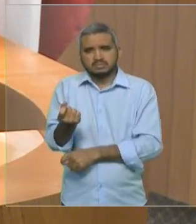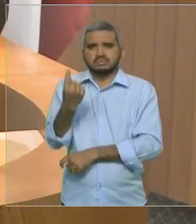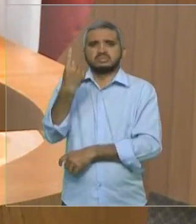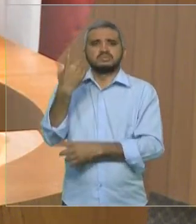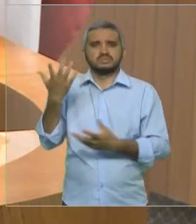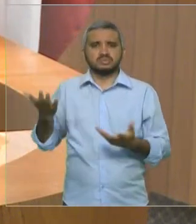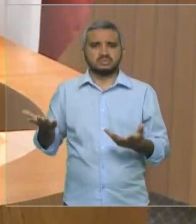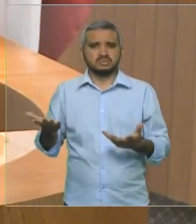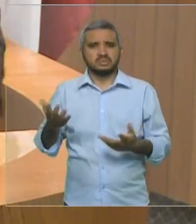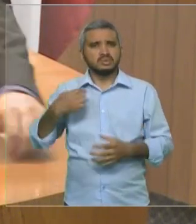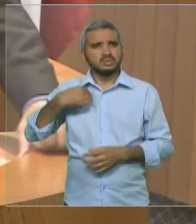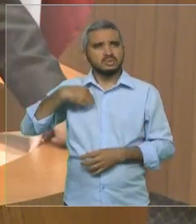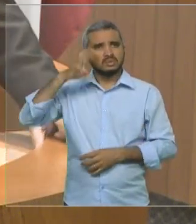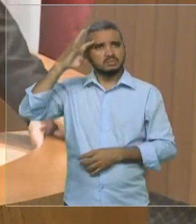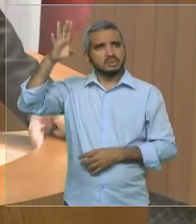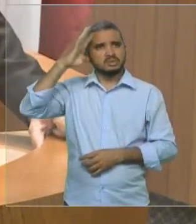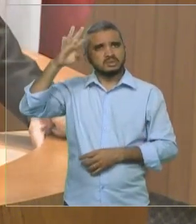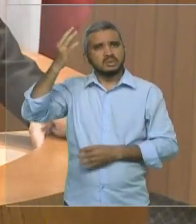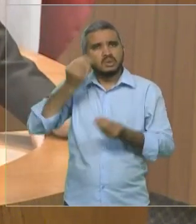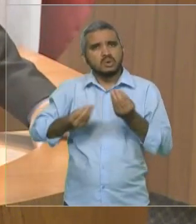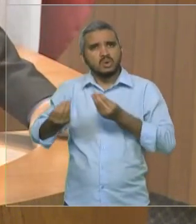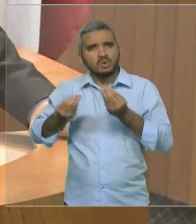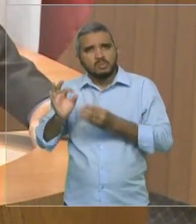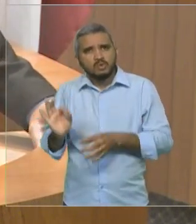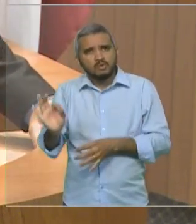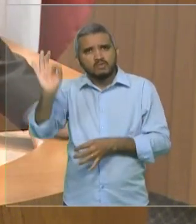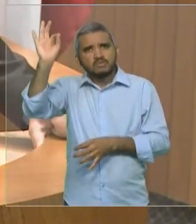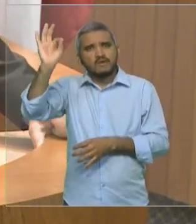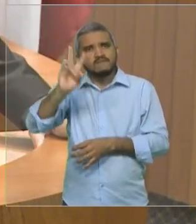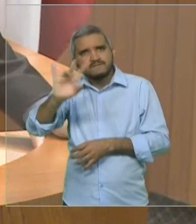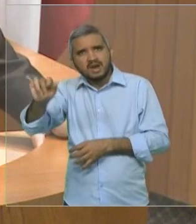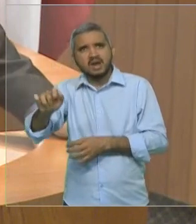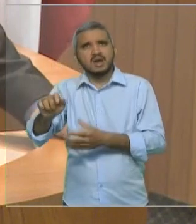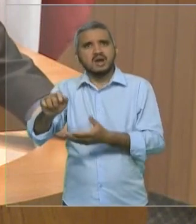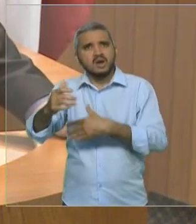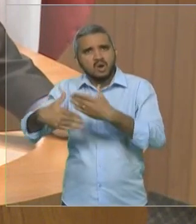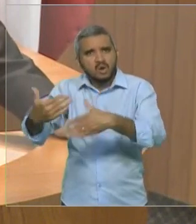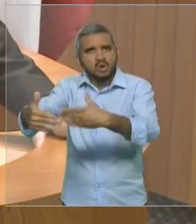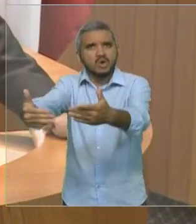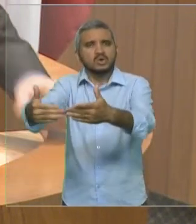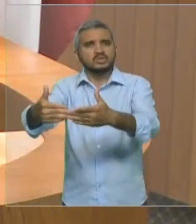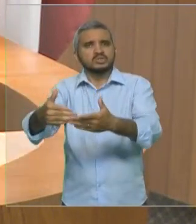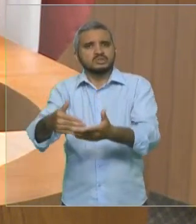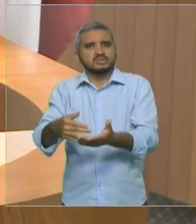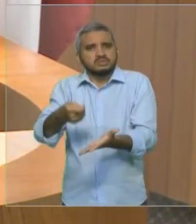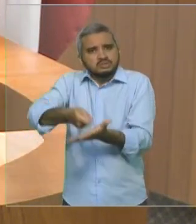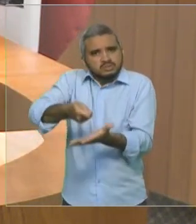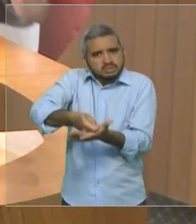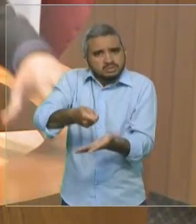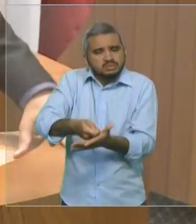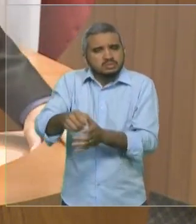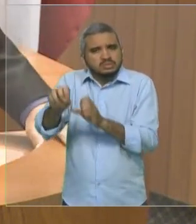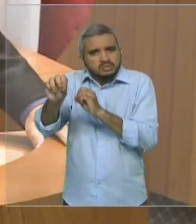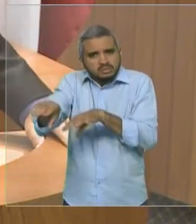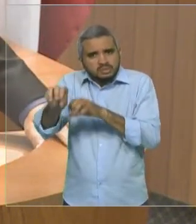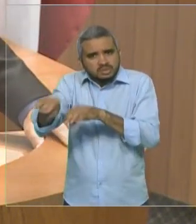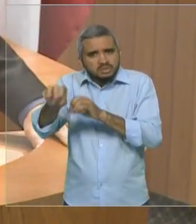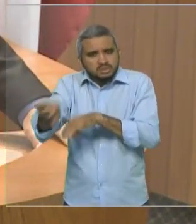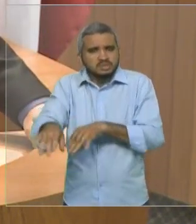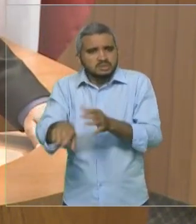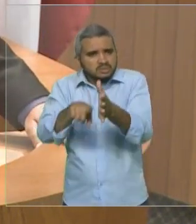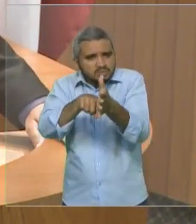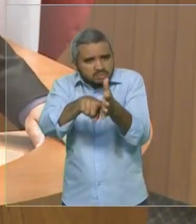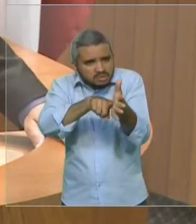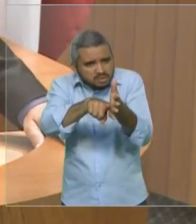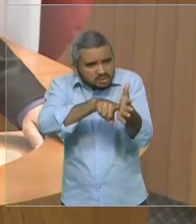a universidade vai conseguir garantir a qualidade do ensino, da pesquisa e ainda pensar na extensão